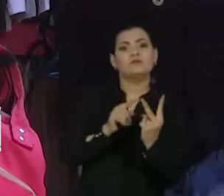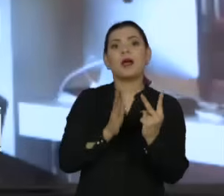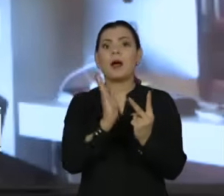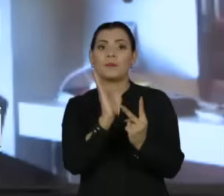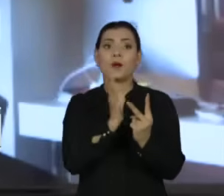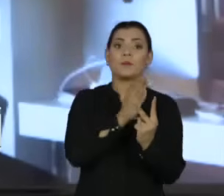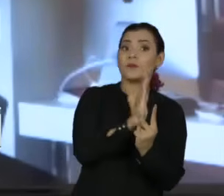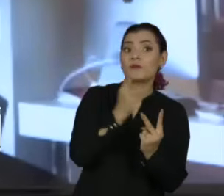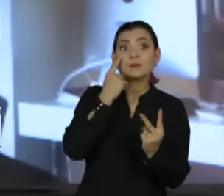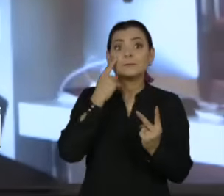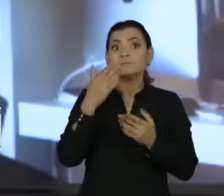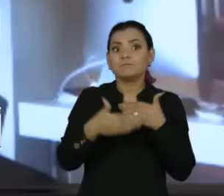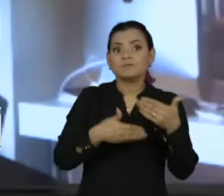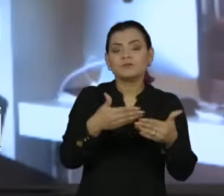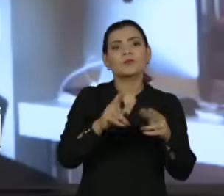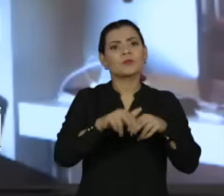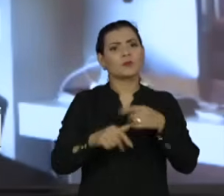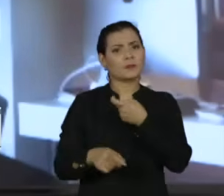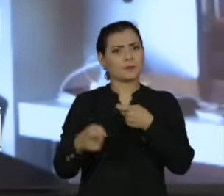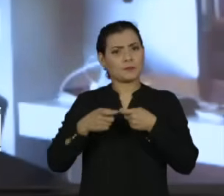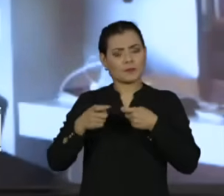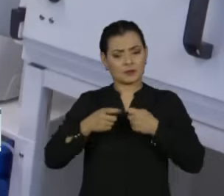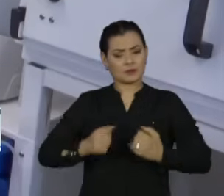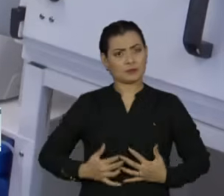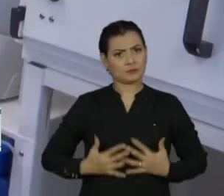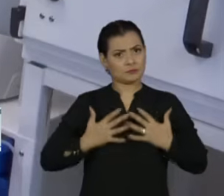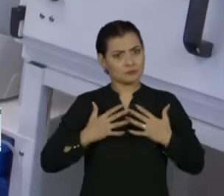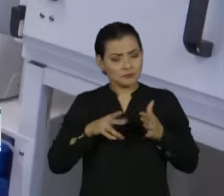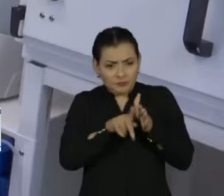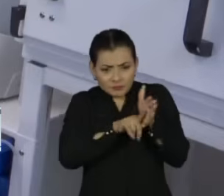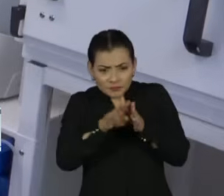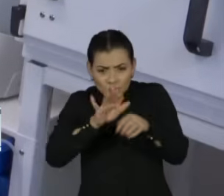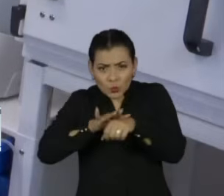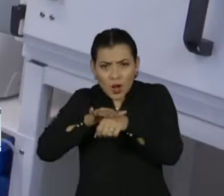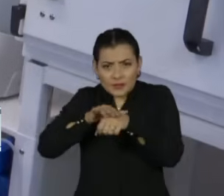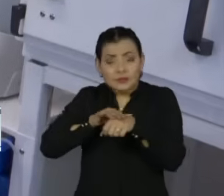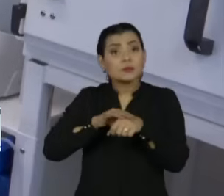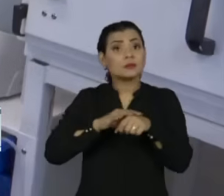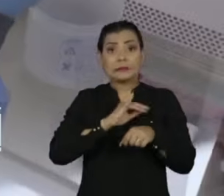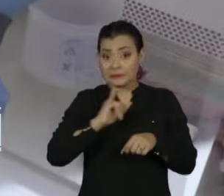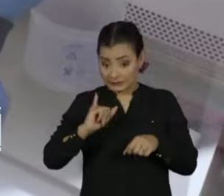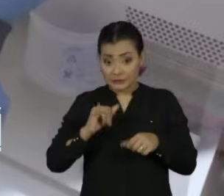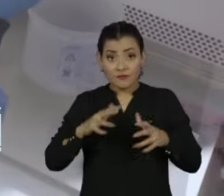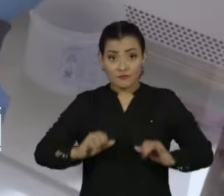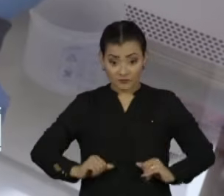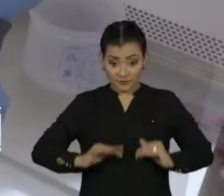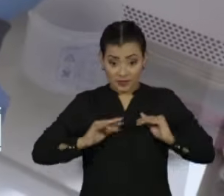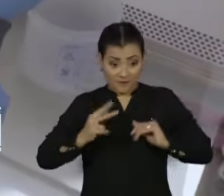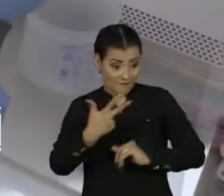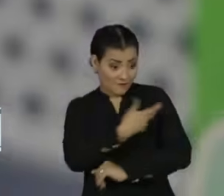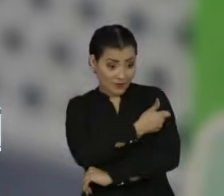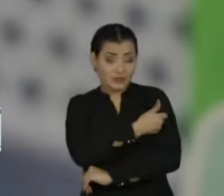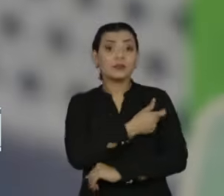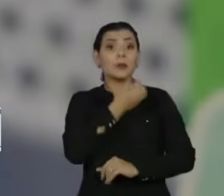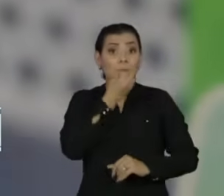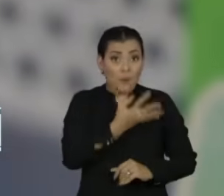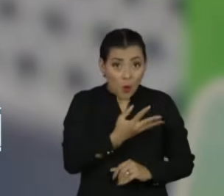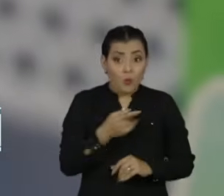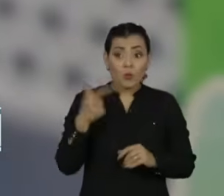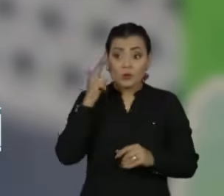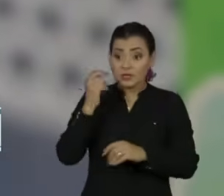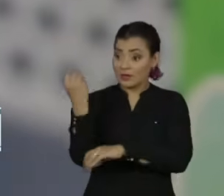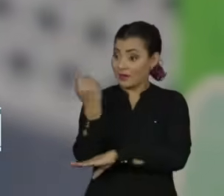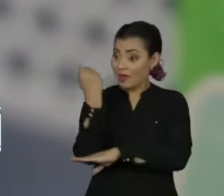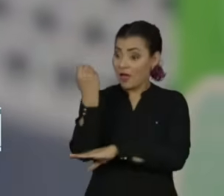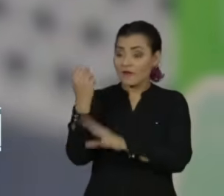Anvisa. Segundo essa imunologista, o que os cientistas estão testando é se a vacina será mais eficaz para um quadro grave ou